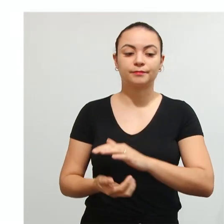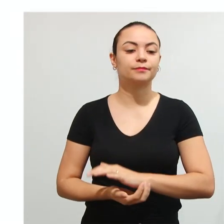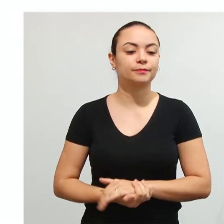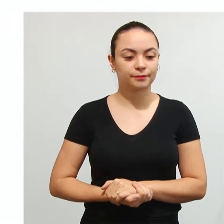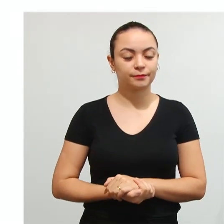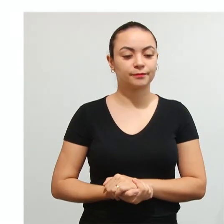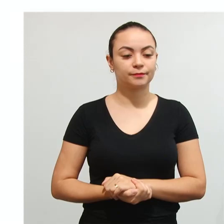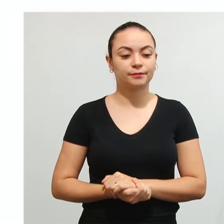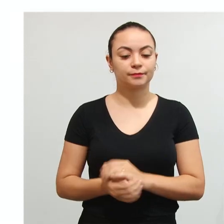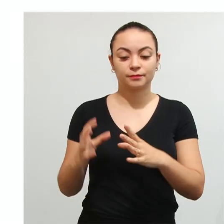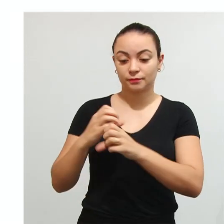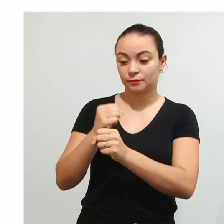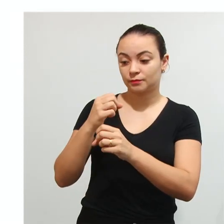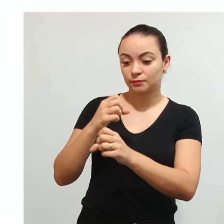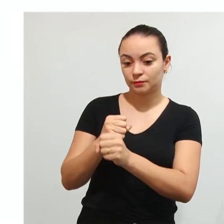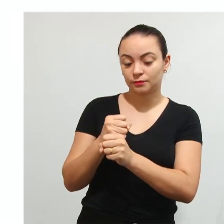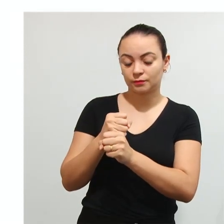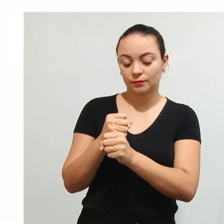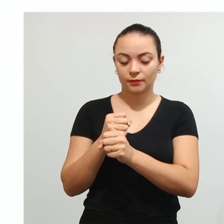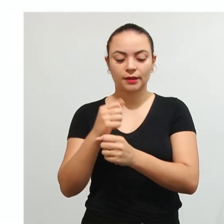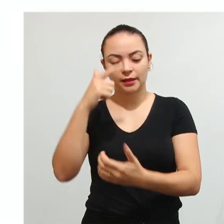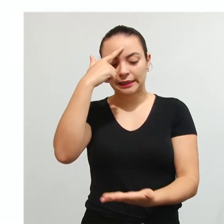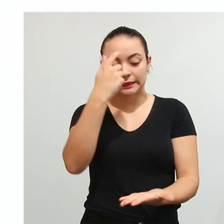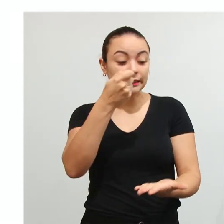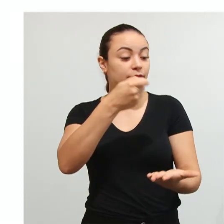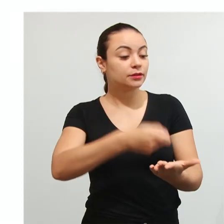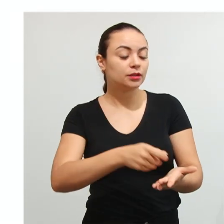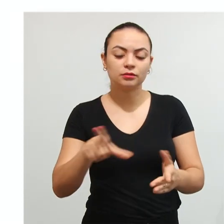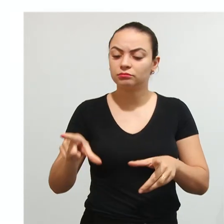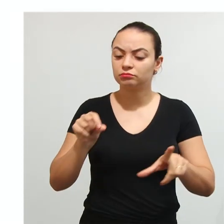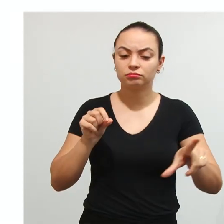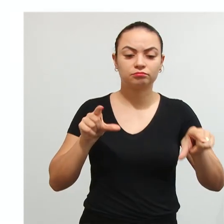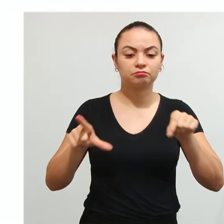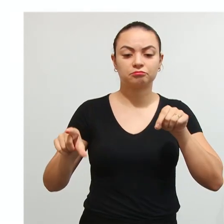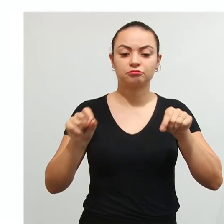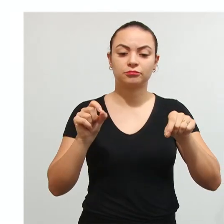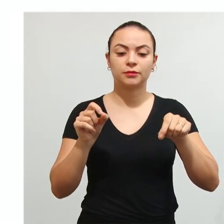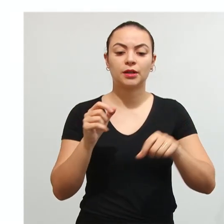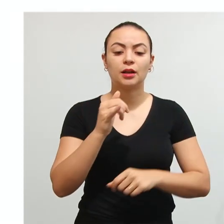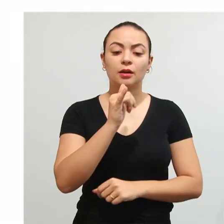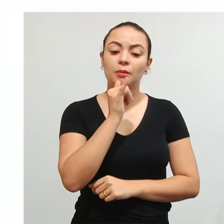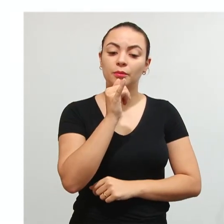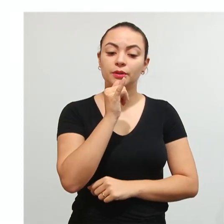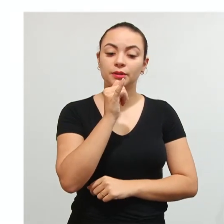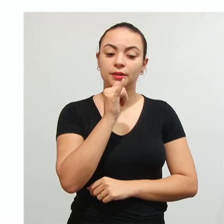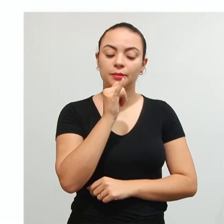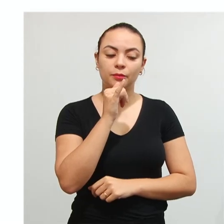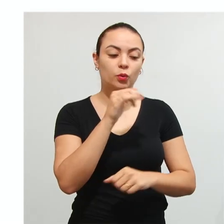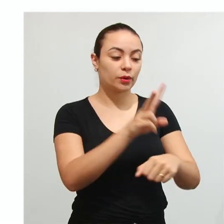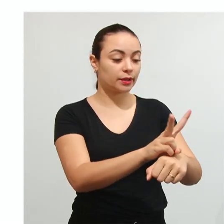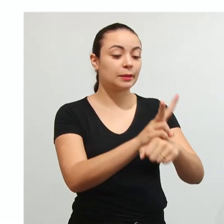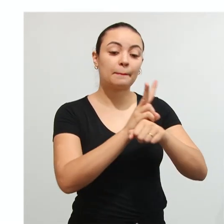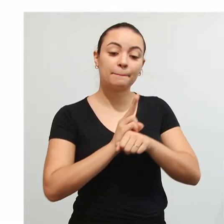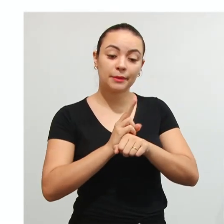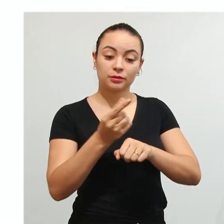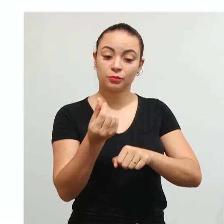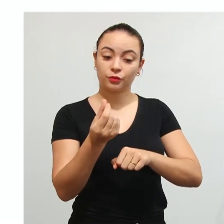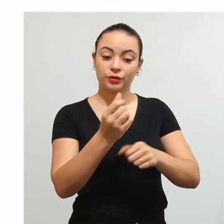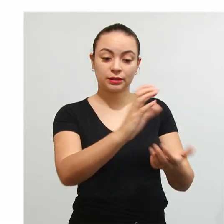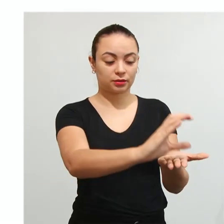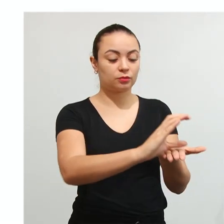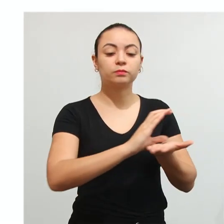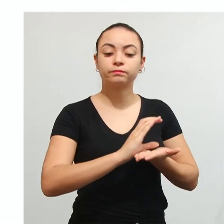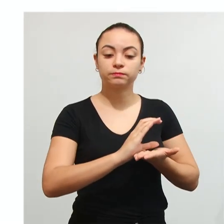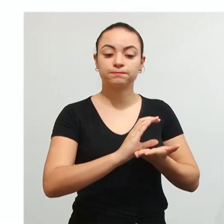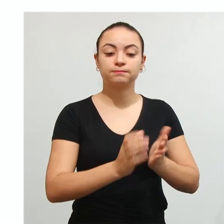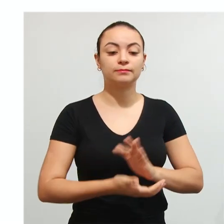poder de optar e decidir pelo que melhor lhe convém, por exemplo, numa situação de empréstimos.